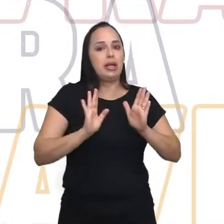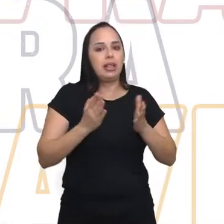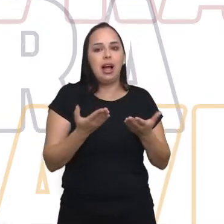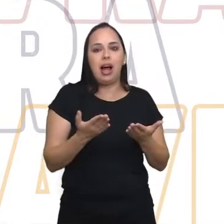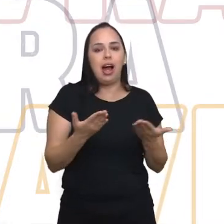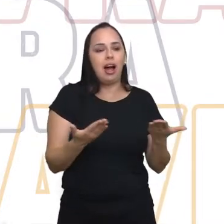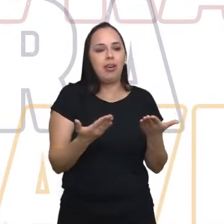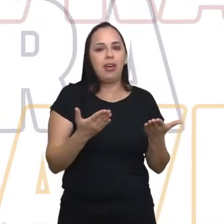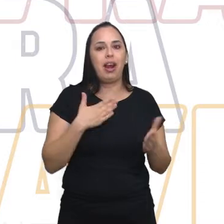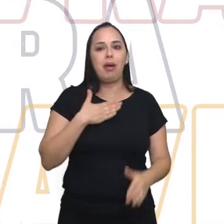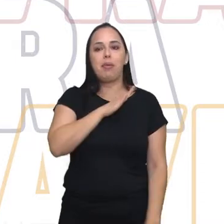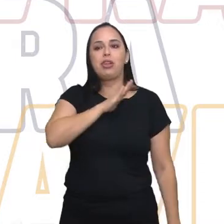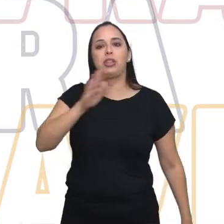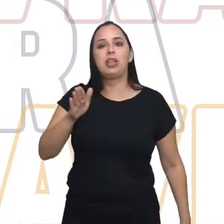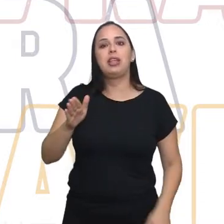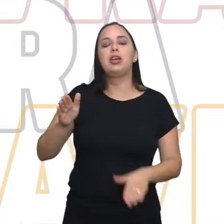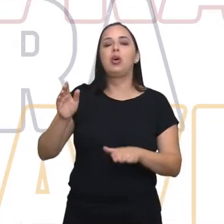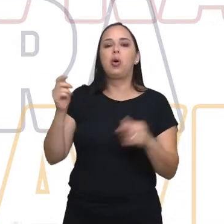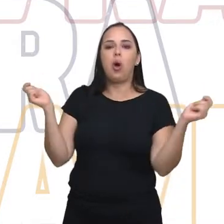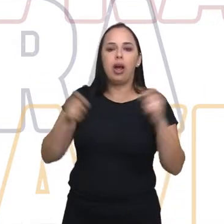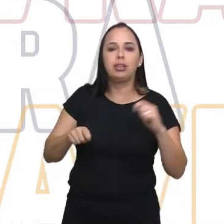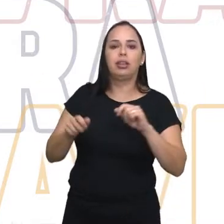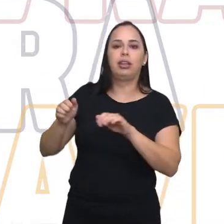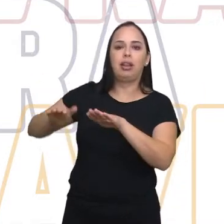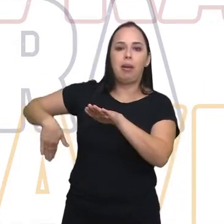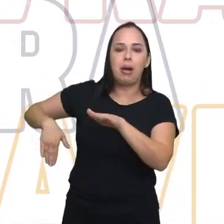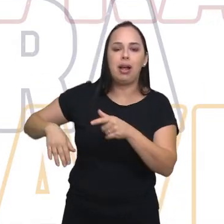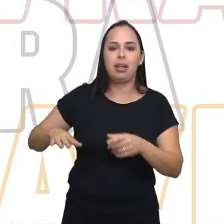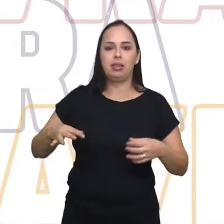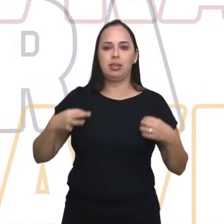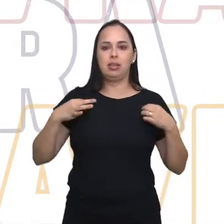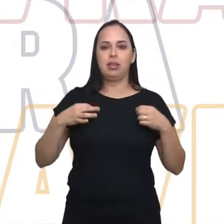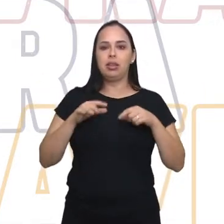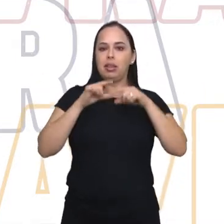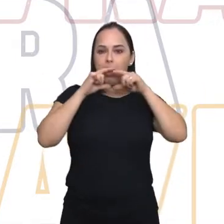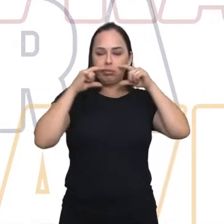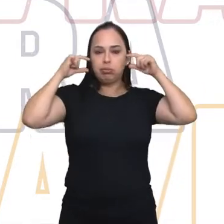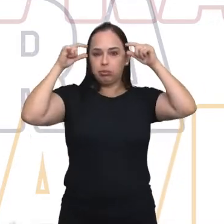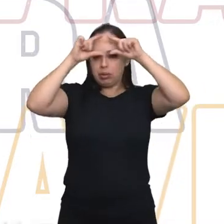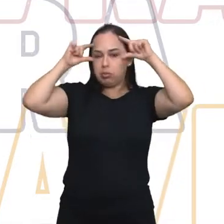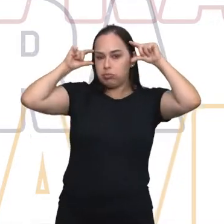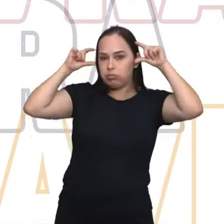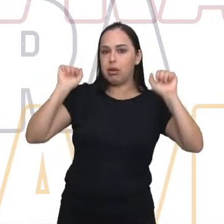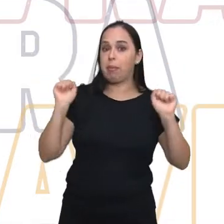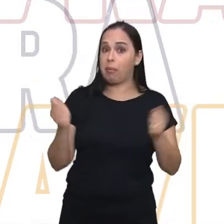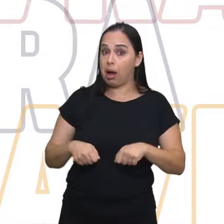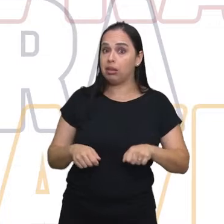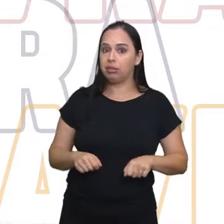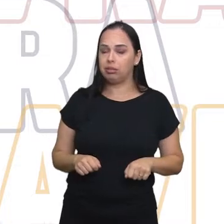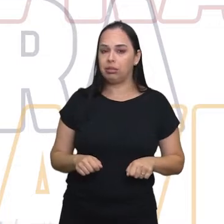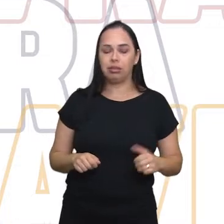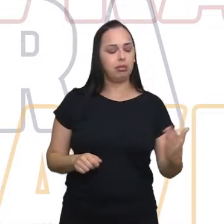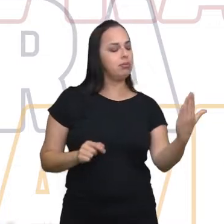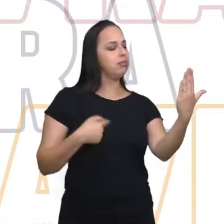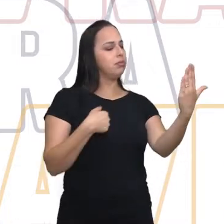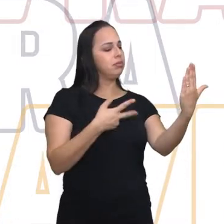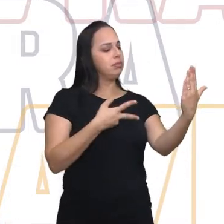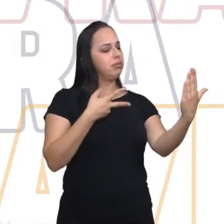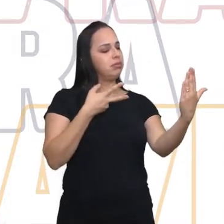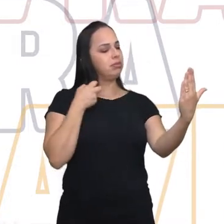Porque com essa prótese ela pode ir à praia, ela pode colocar no maiô. Então ela está se vendo como mulher. Isso é